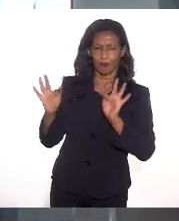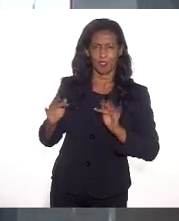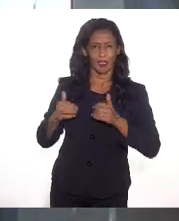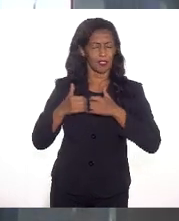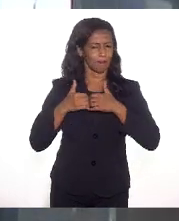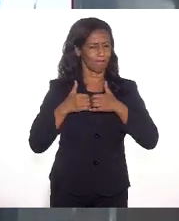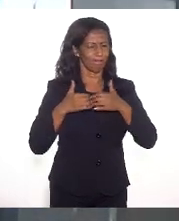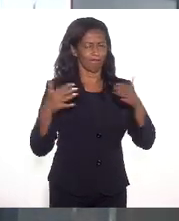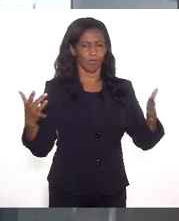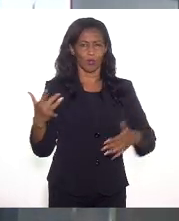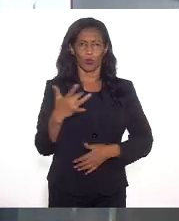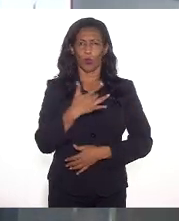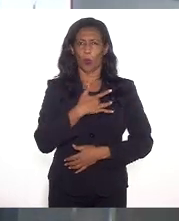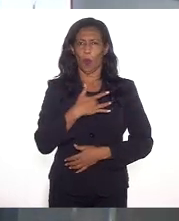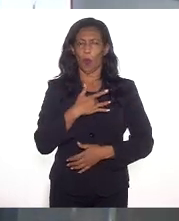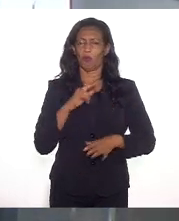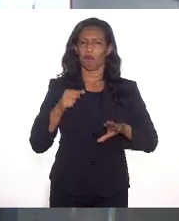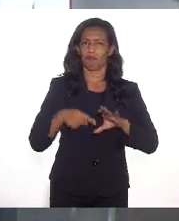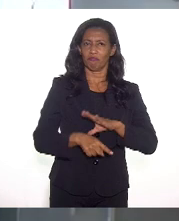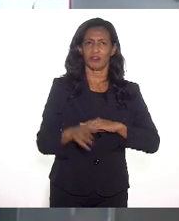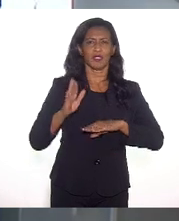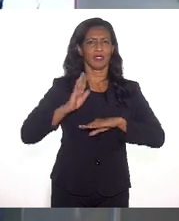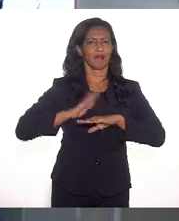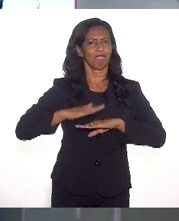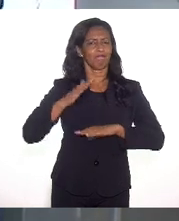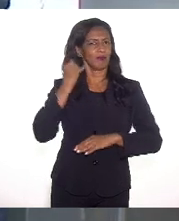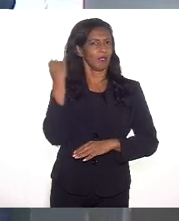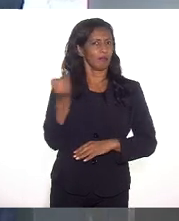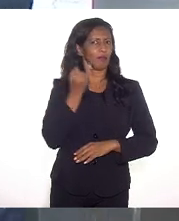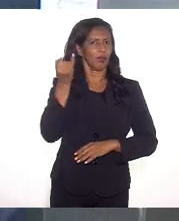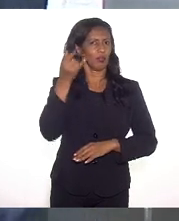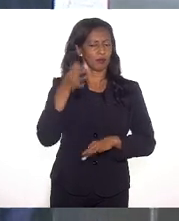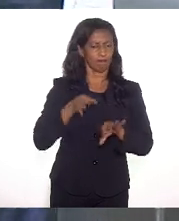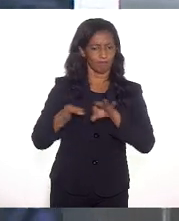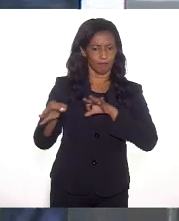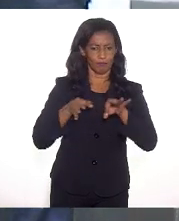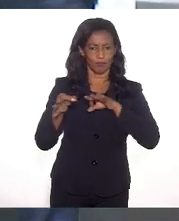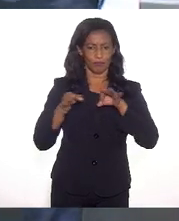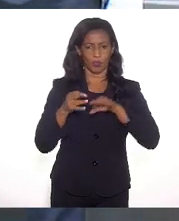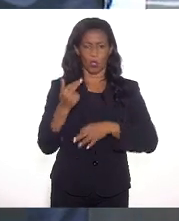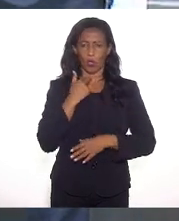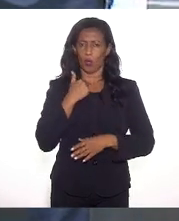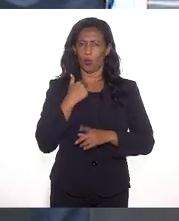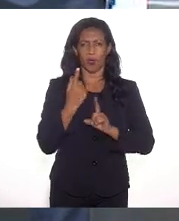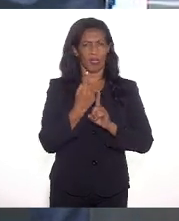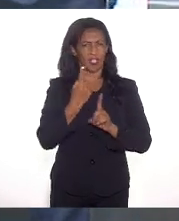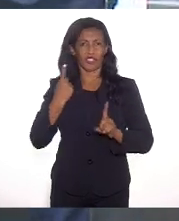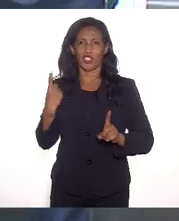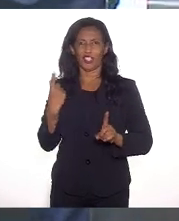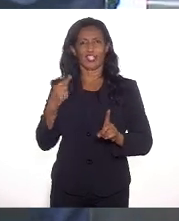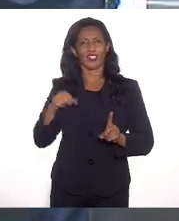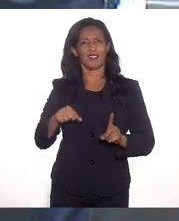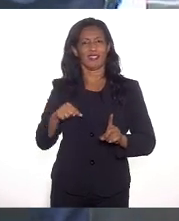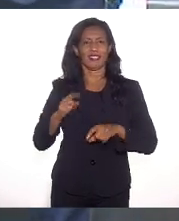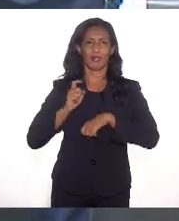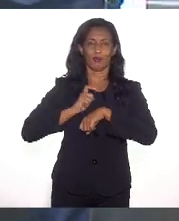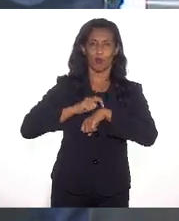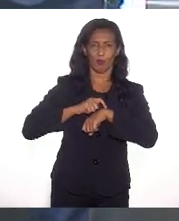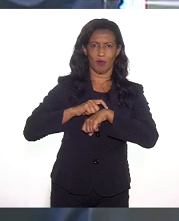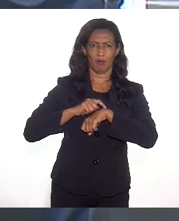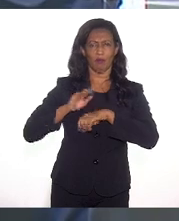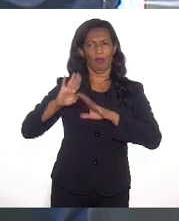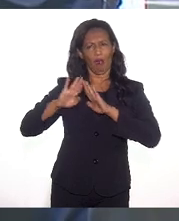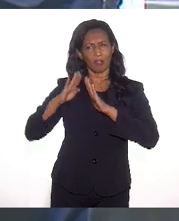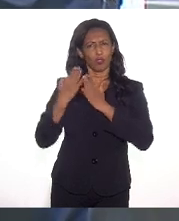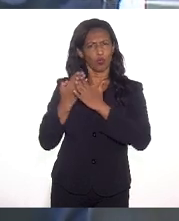nos tocou profundamente, sabemos da importância desse projeto e nós não poderíamos estar distante desse momento. As escolas de